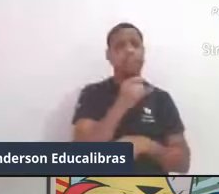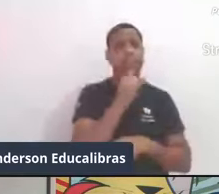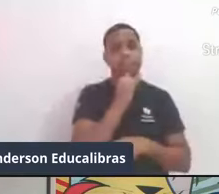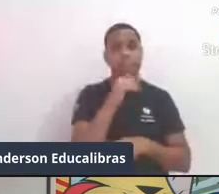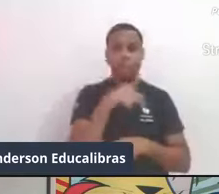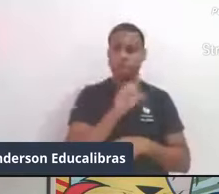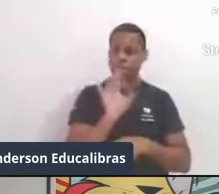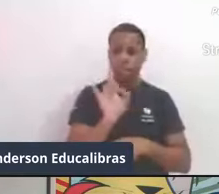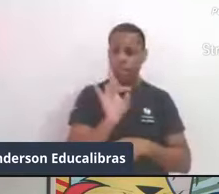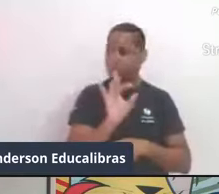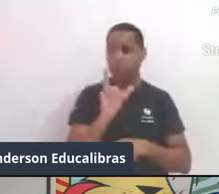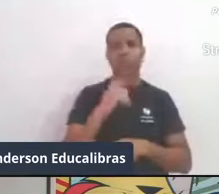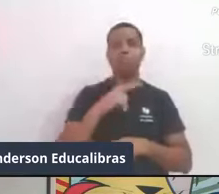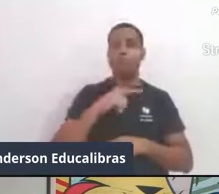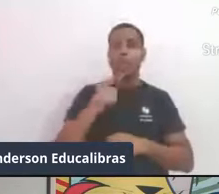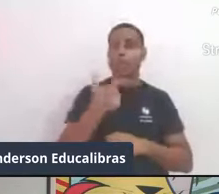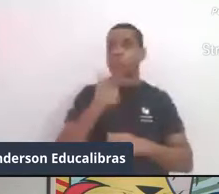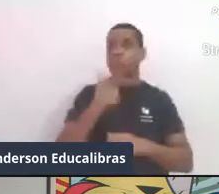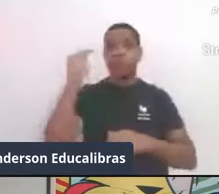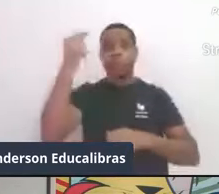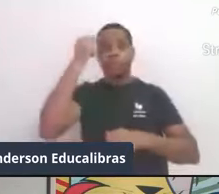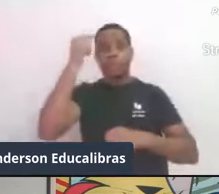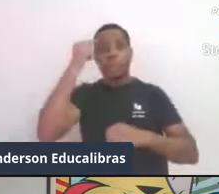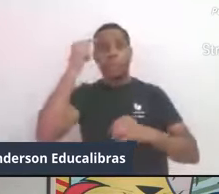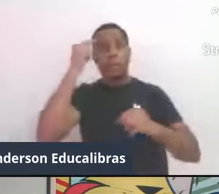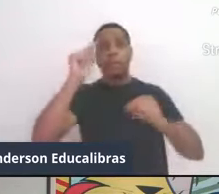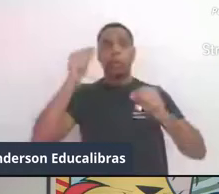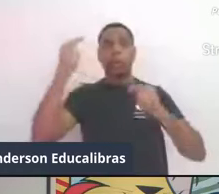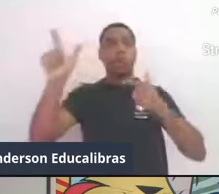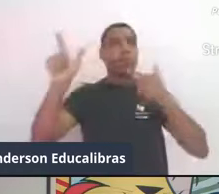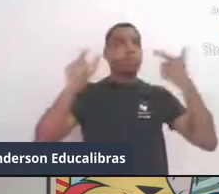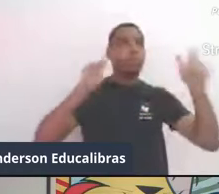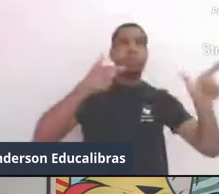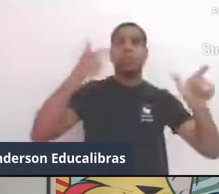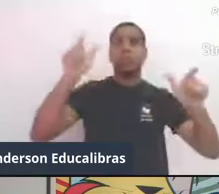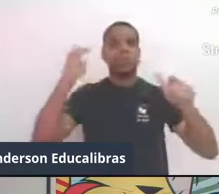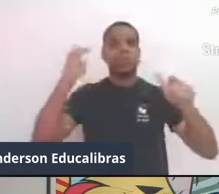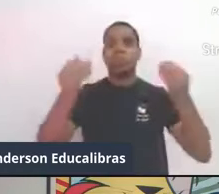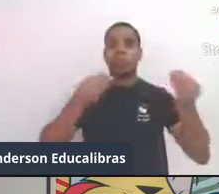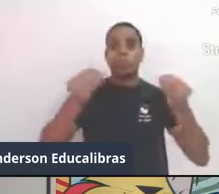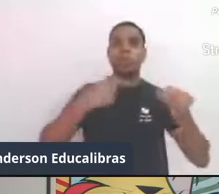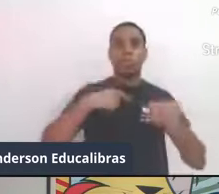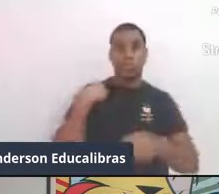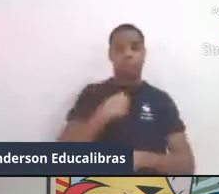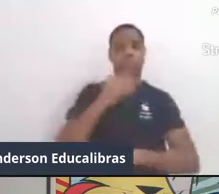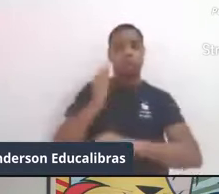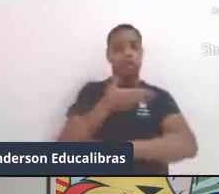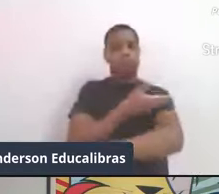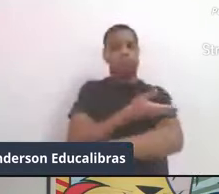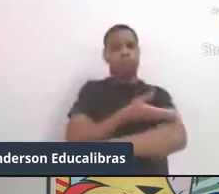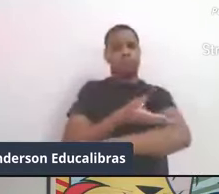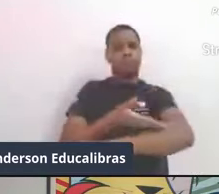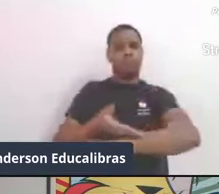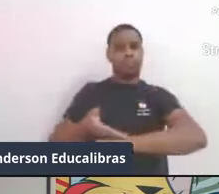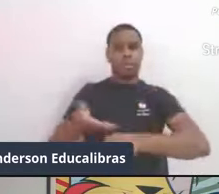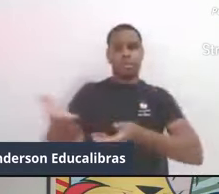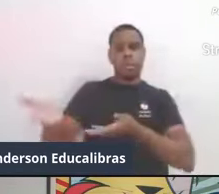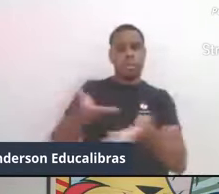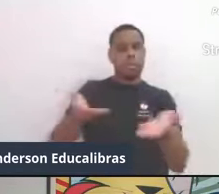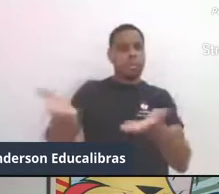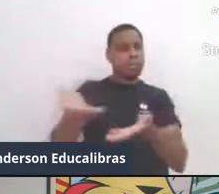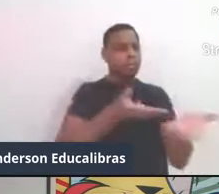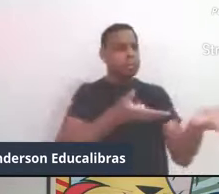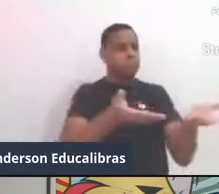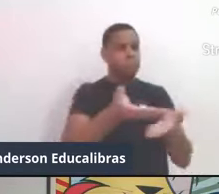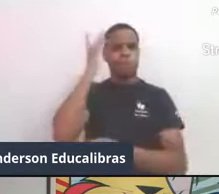se pensar isso. Nós temos uma tradição de um relacionamento muito, muito maduro